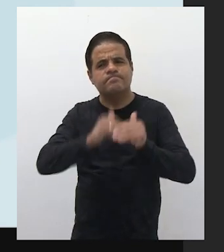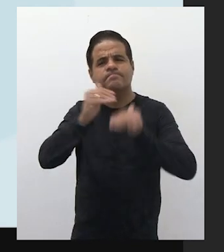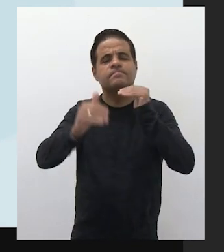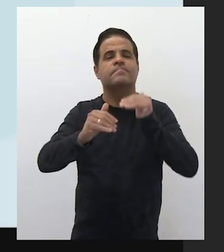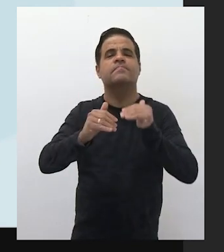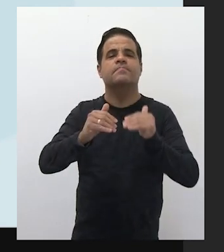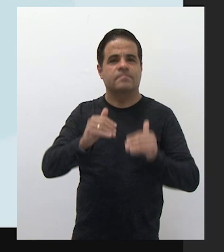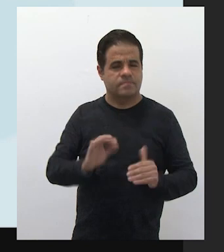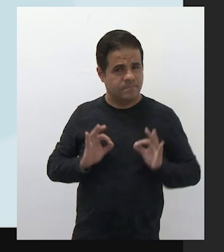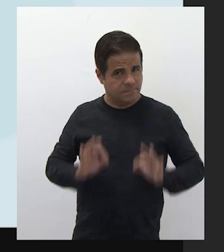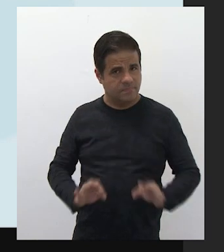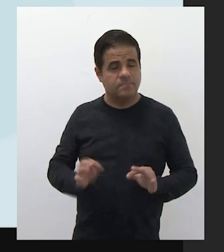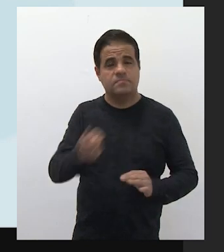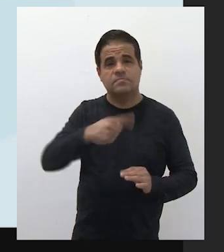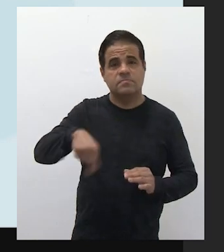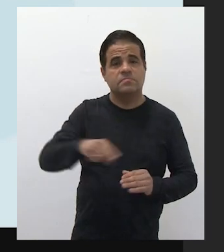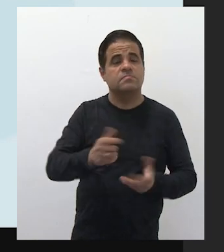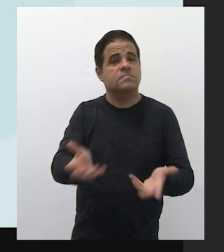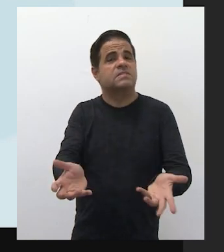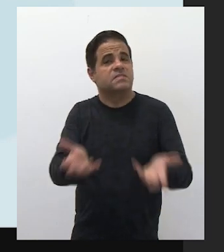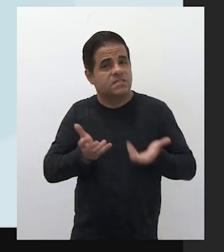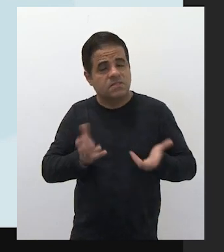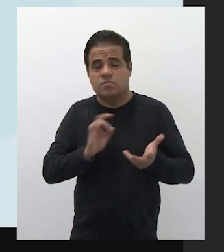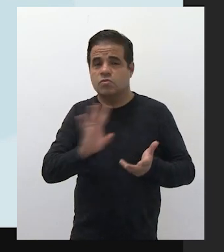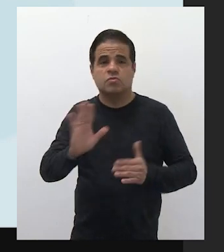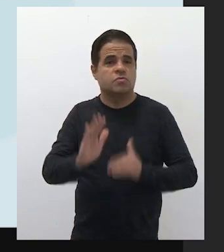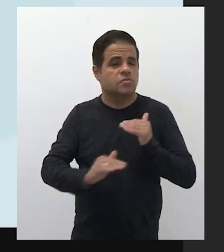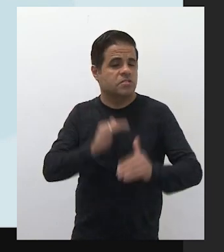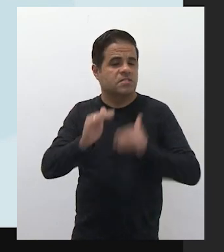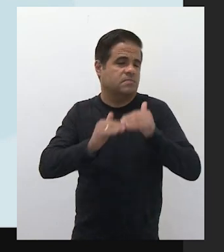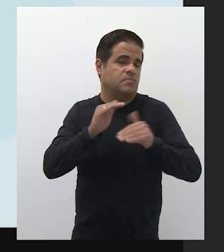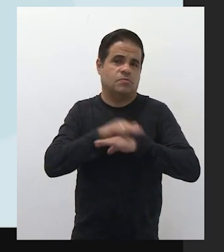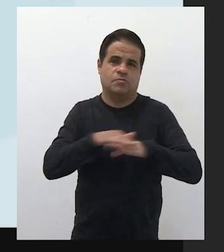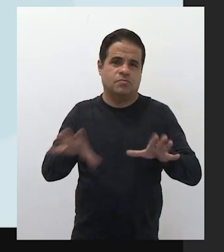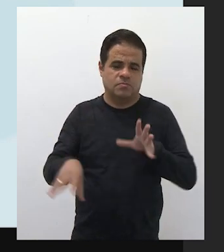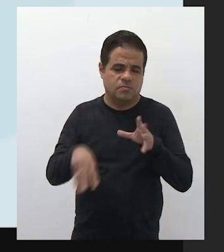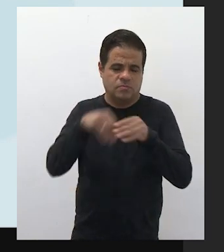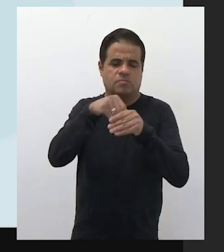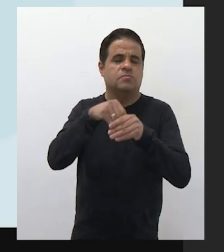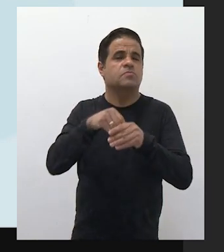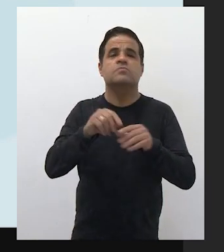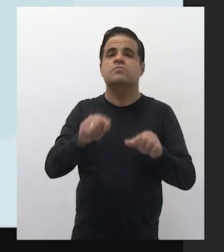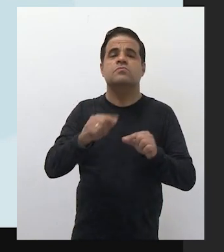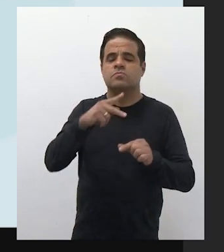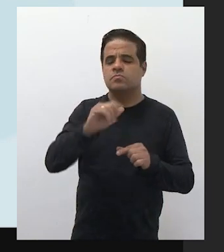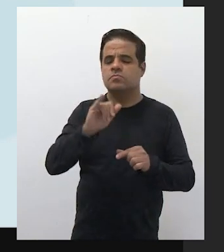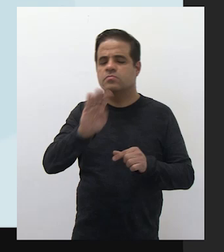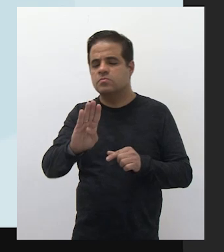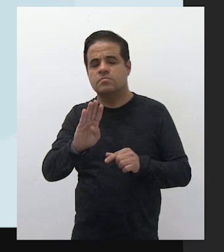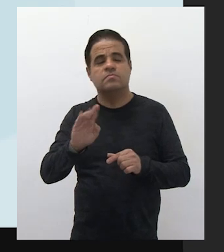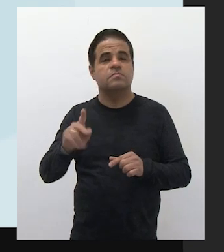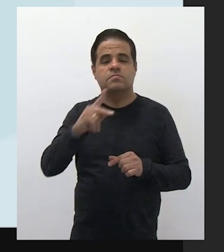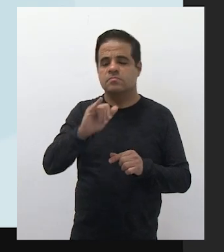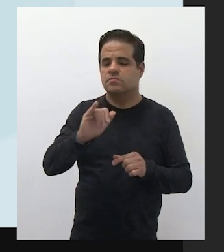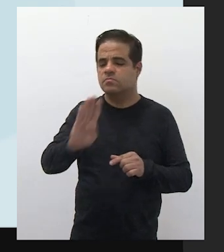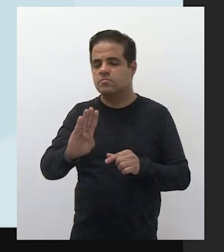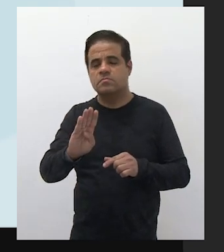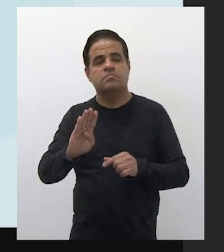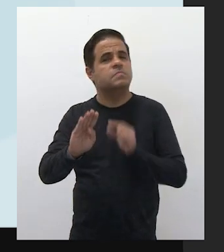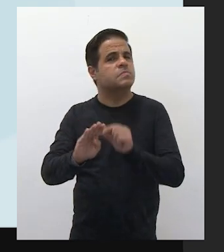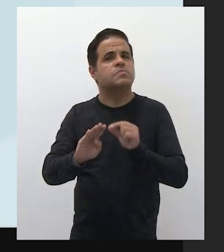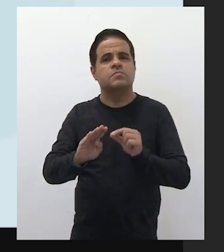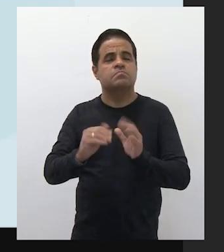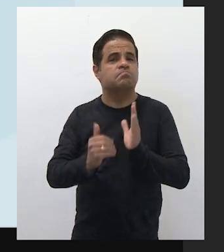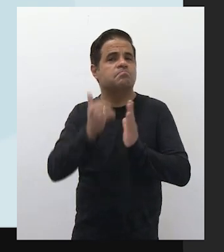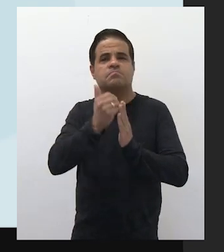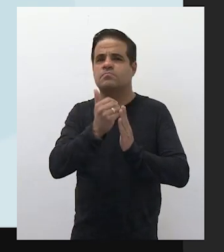o crescimento que a gente quer, não é só um crescimento de implemento do PIB. Então, PIB maior, isso